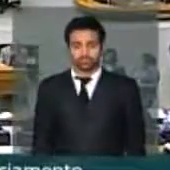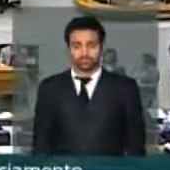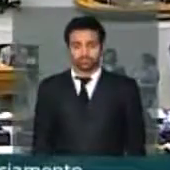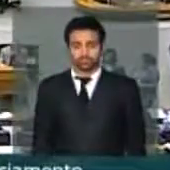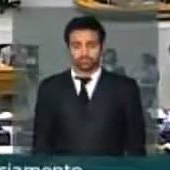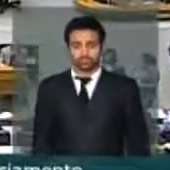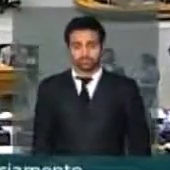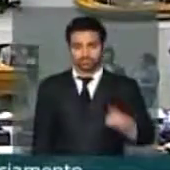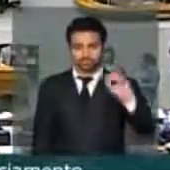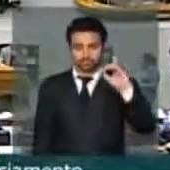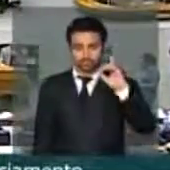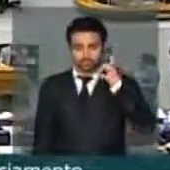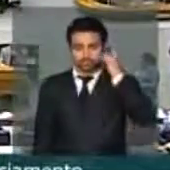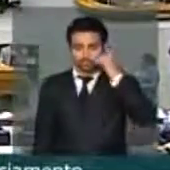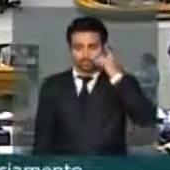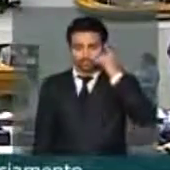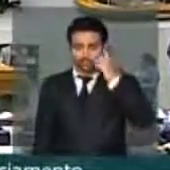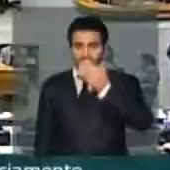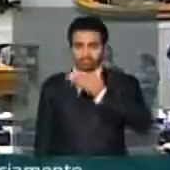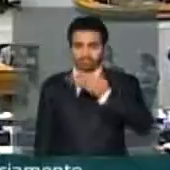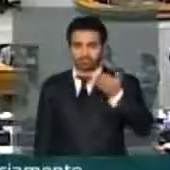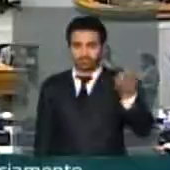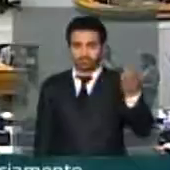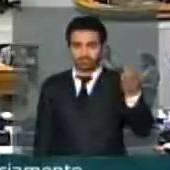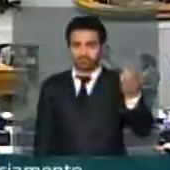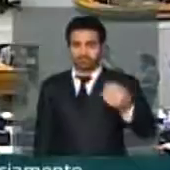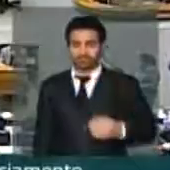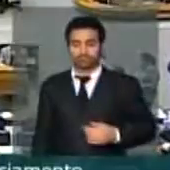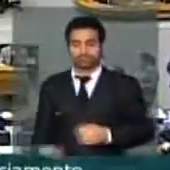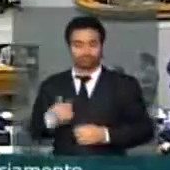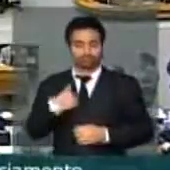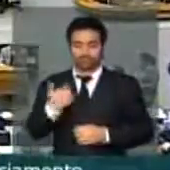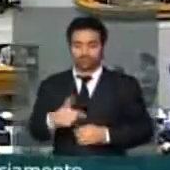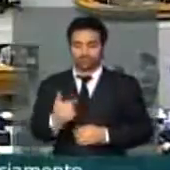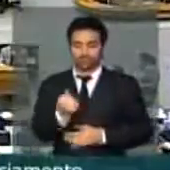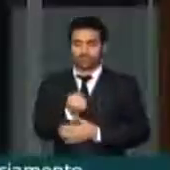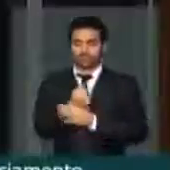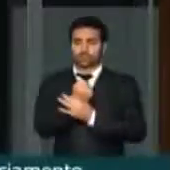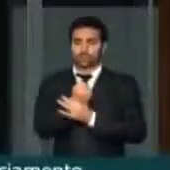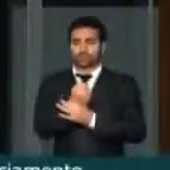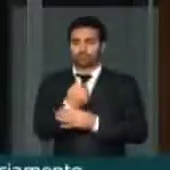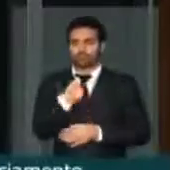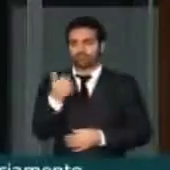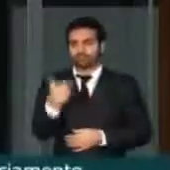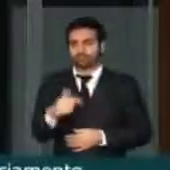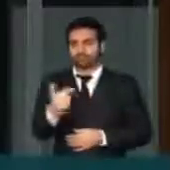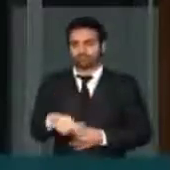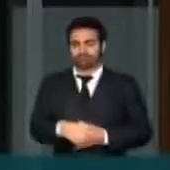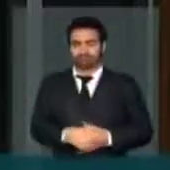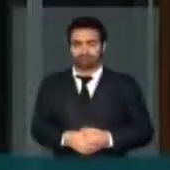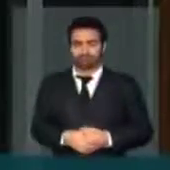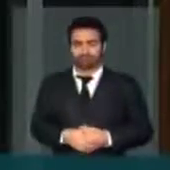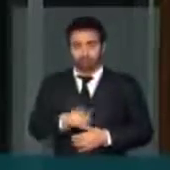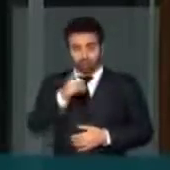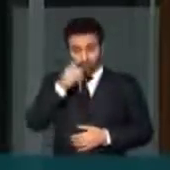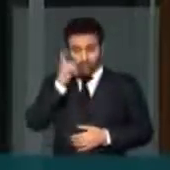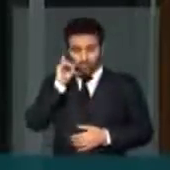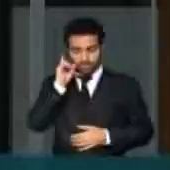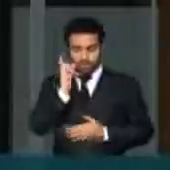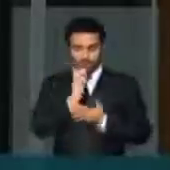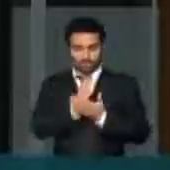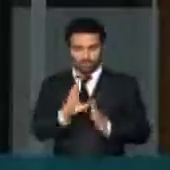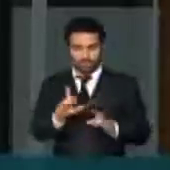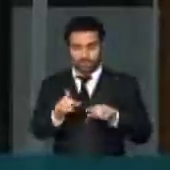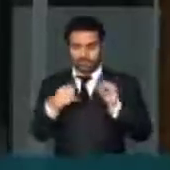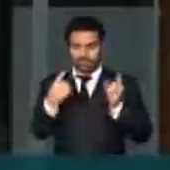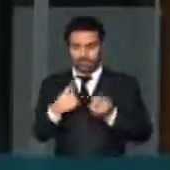Deputados, eu queria dizer que eu estou inseguro. Eu ontem saí aqui da sessão e eu comentei